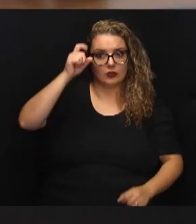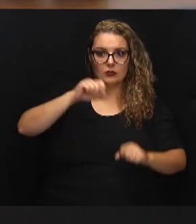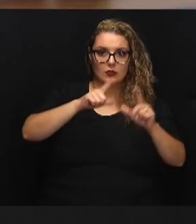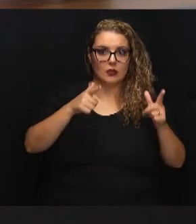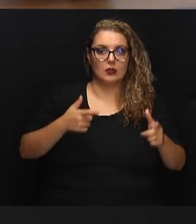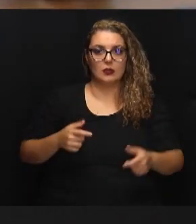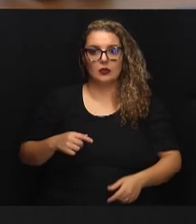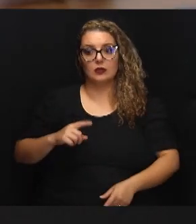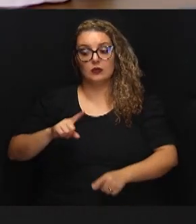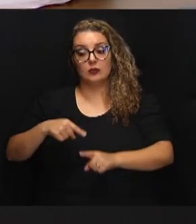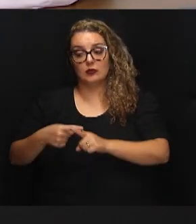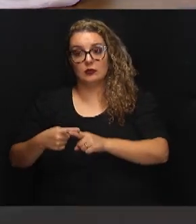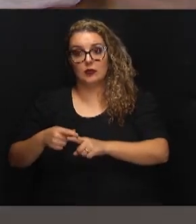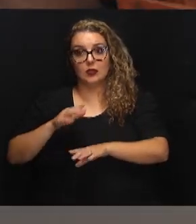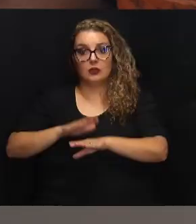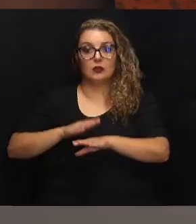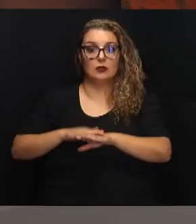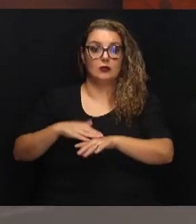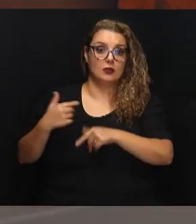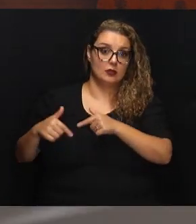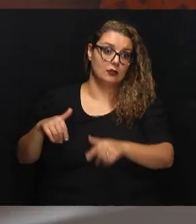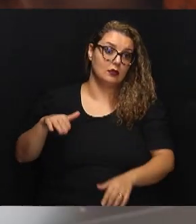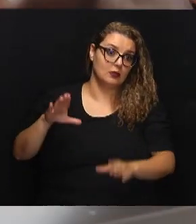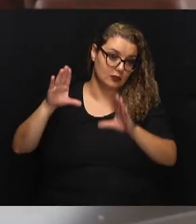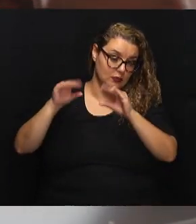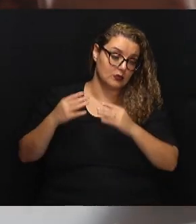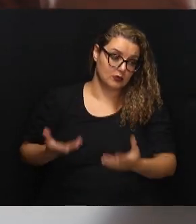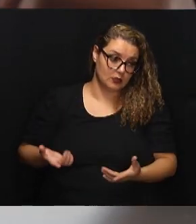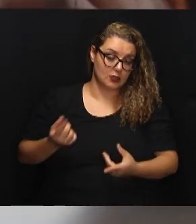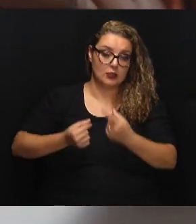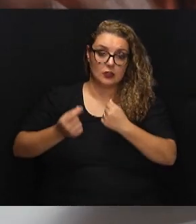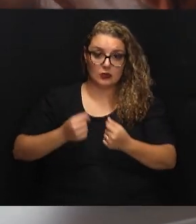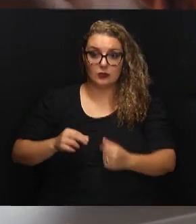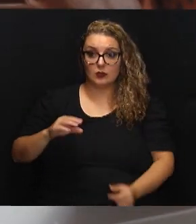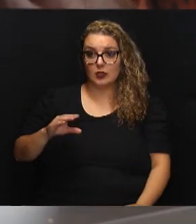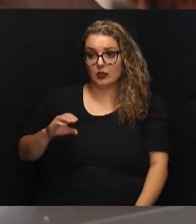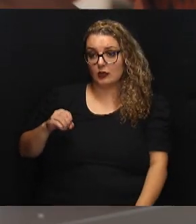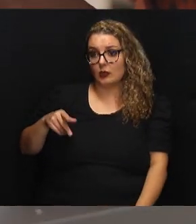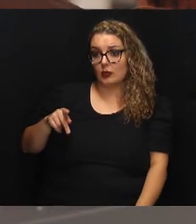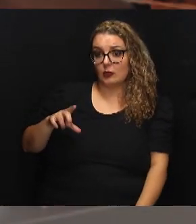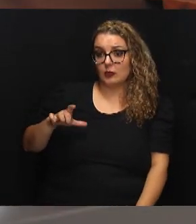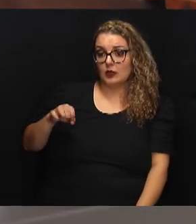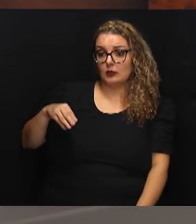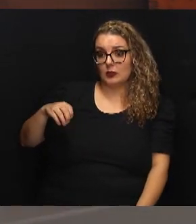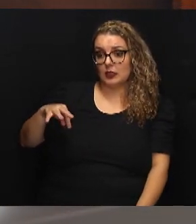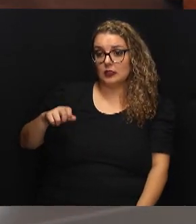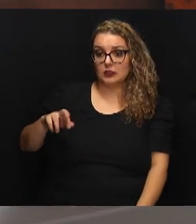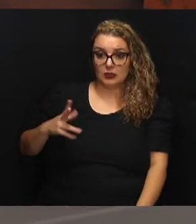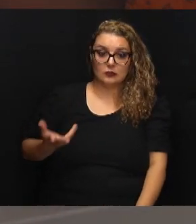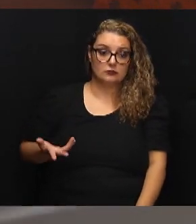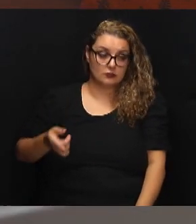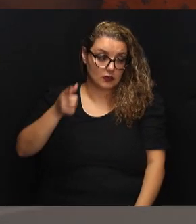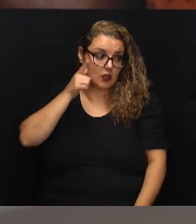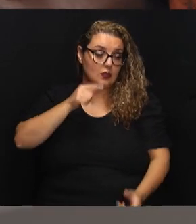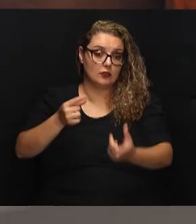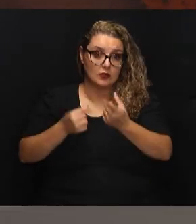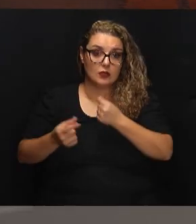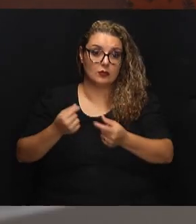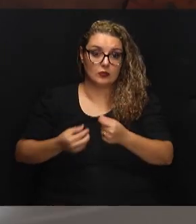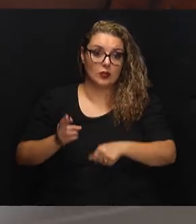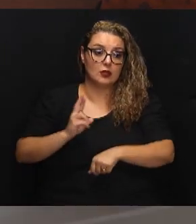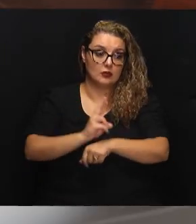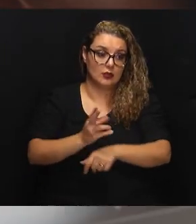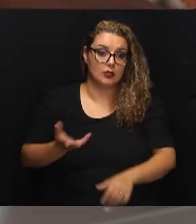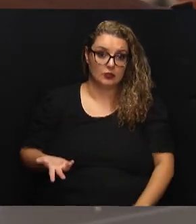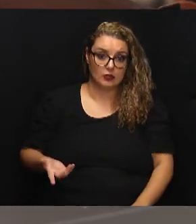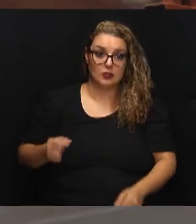complementação à noite, eu tenho uma atividade complementar que me gera uma renda complementar. Com isso eu passo a conseguir reter recursos e